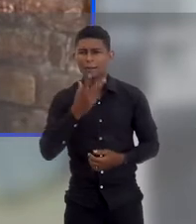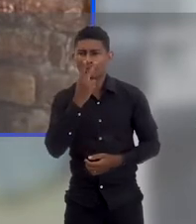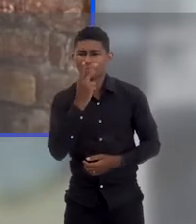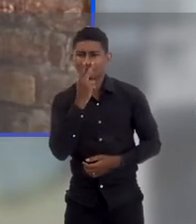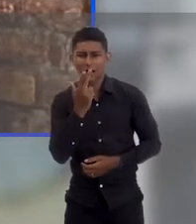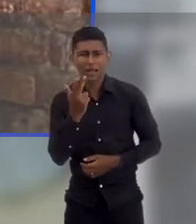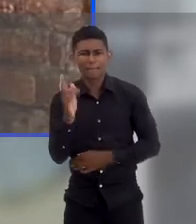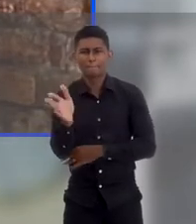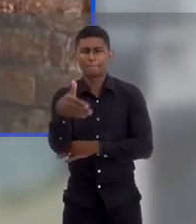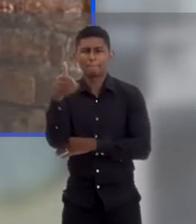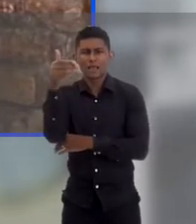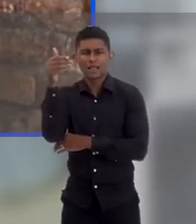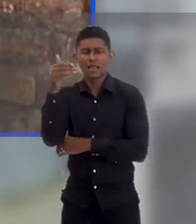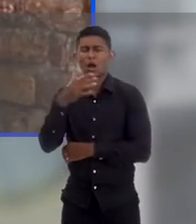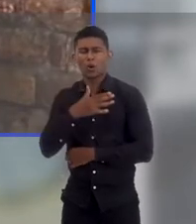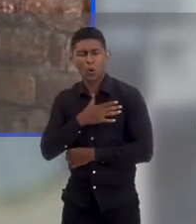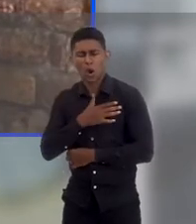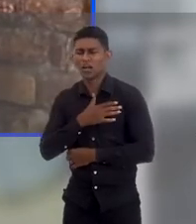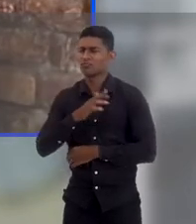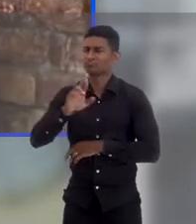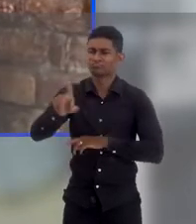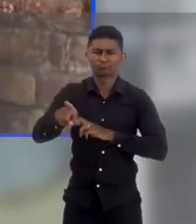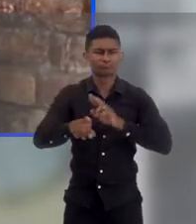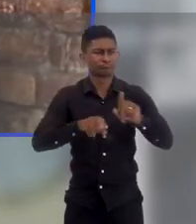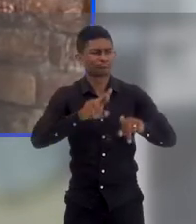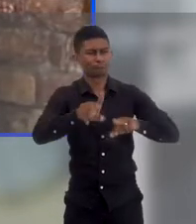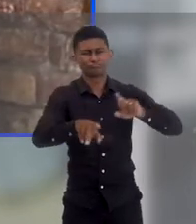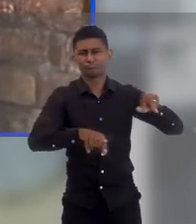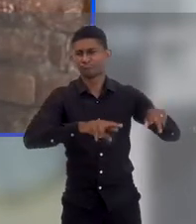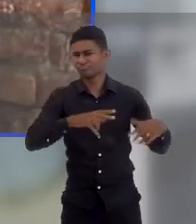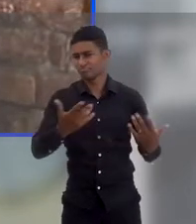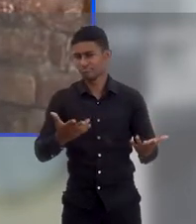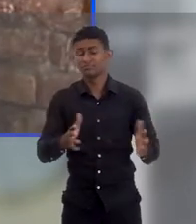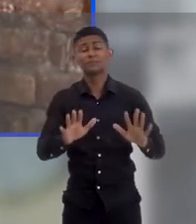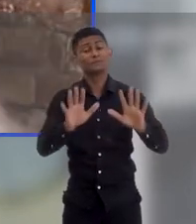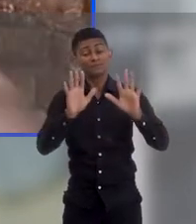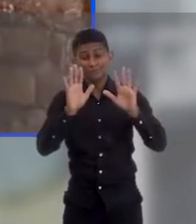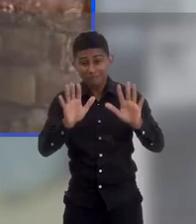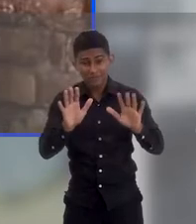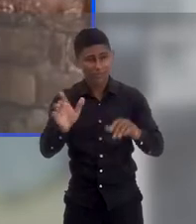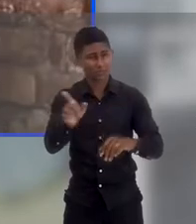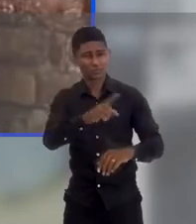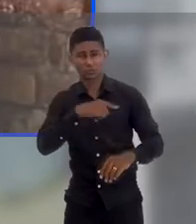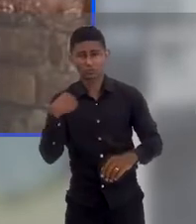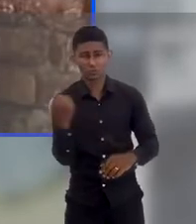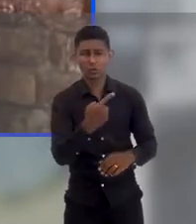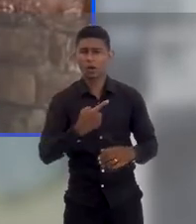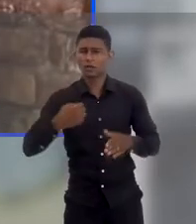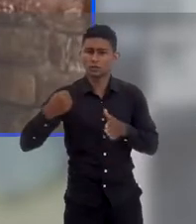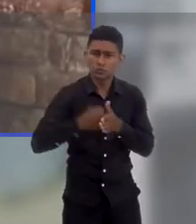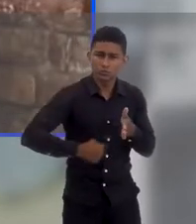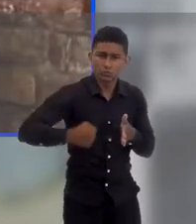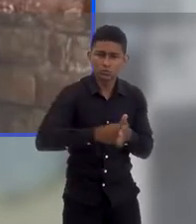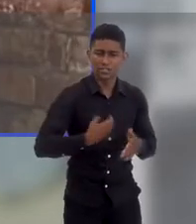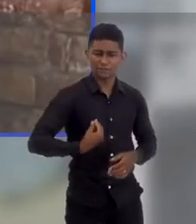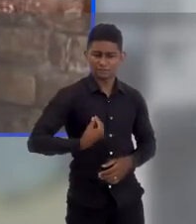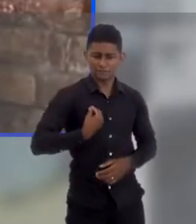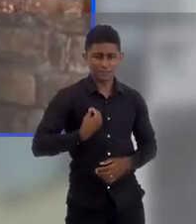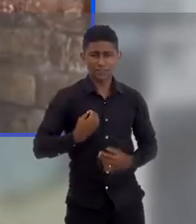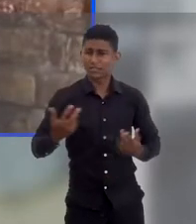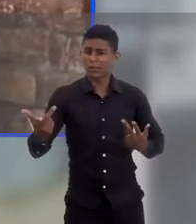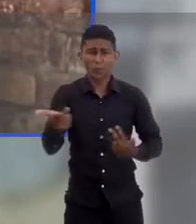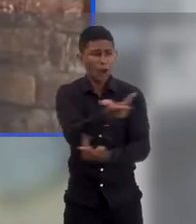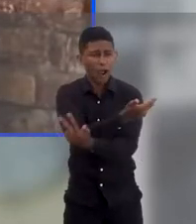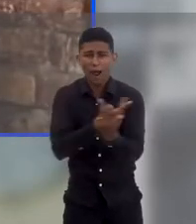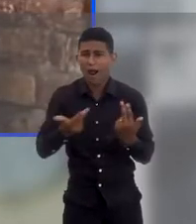cada um pode ter uma cor diferente de bandeira, para lá ou para cá, mas muitas vezes os princípios pelos quais a gente luta e que regem a nossa